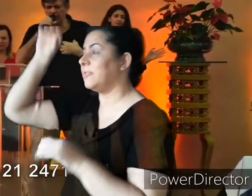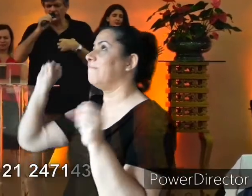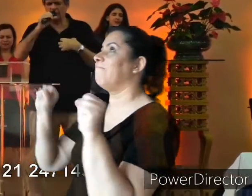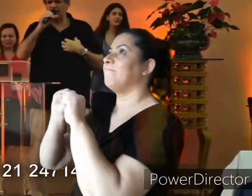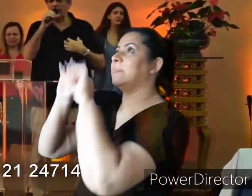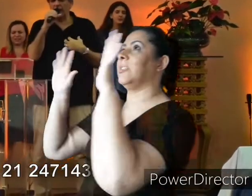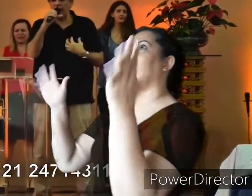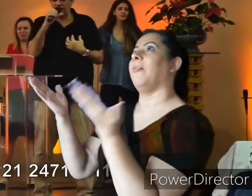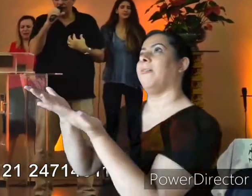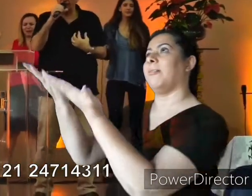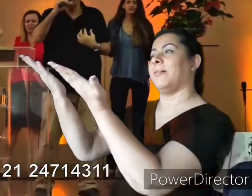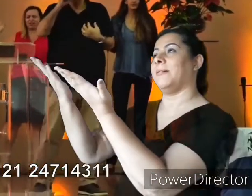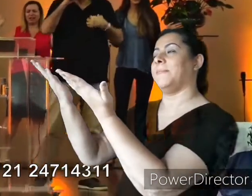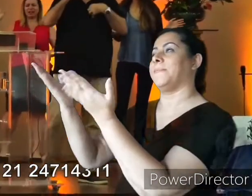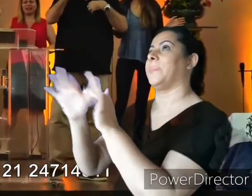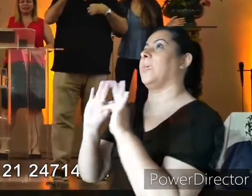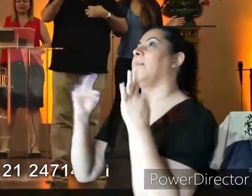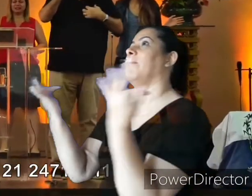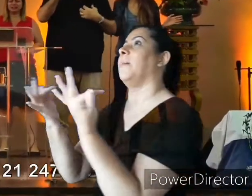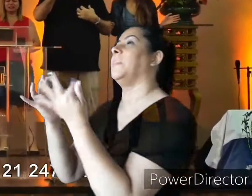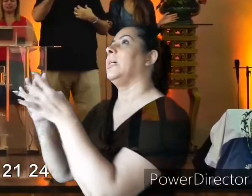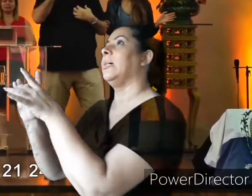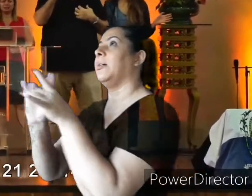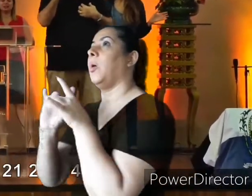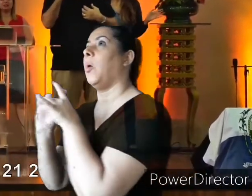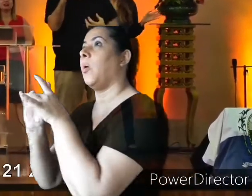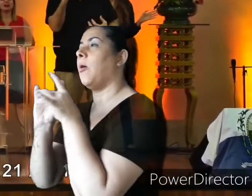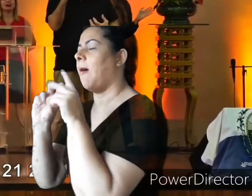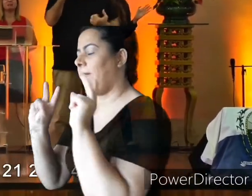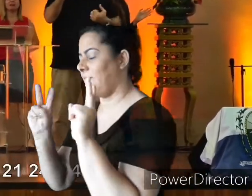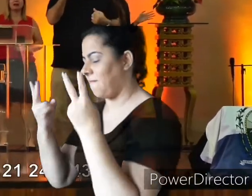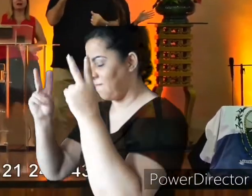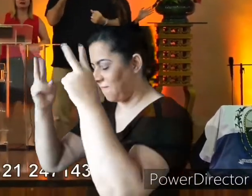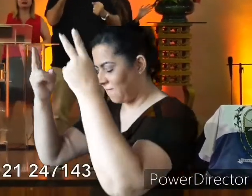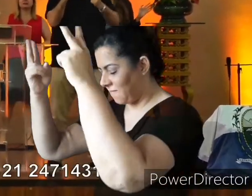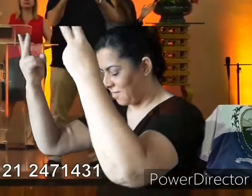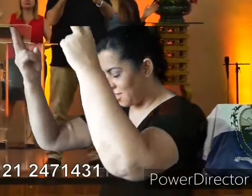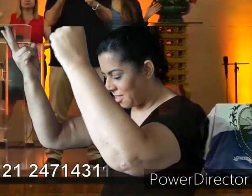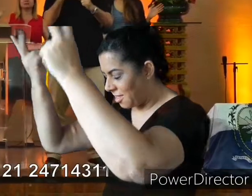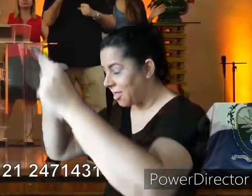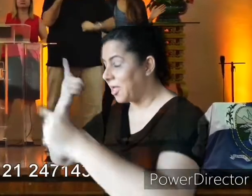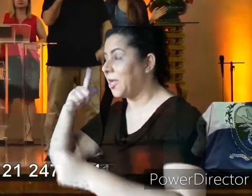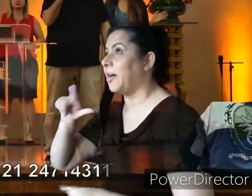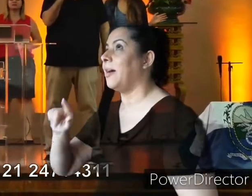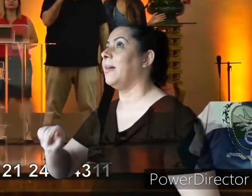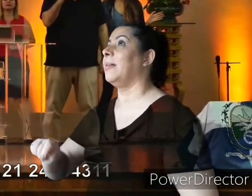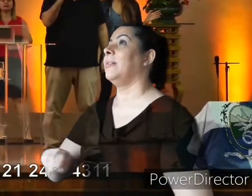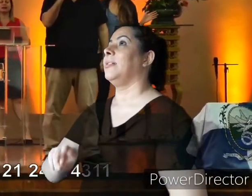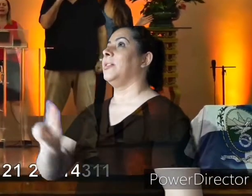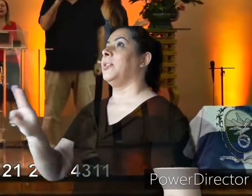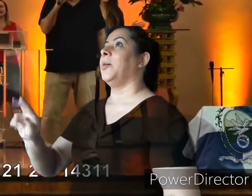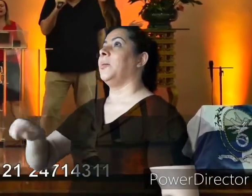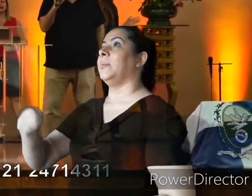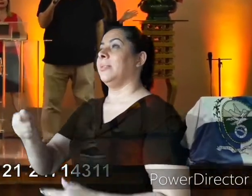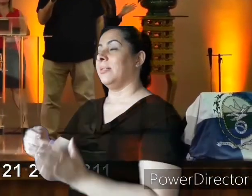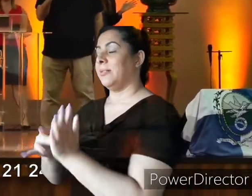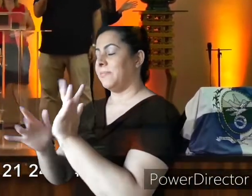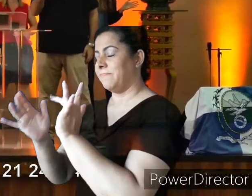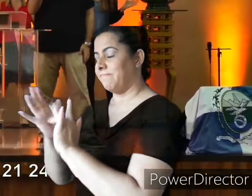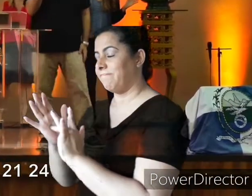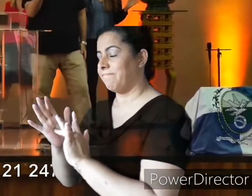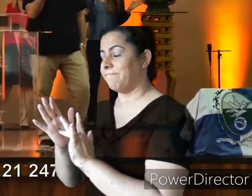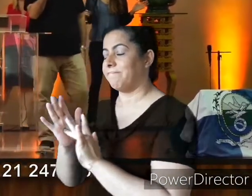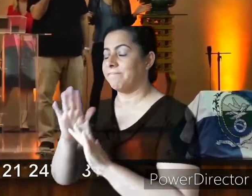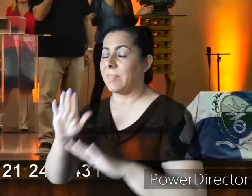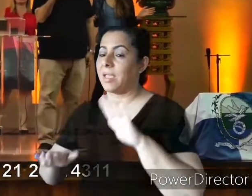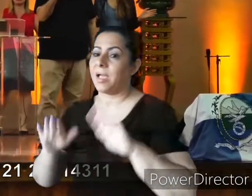único crente na minha casa. Então é você que vai lutar essa guerra, mas você não vai lutar sozinho. Ah,